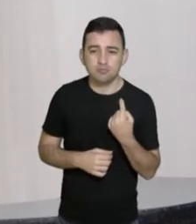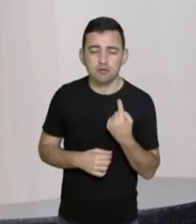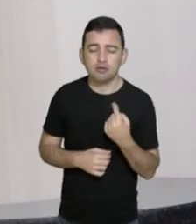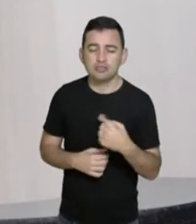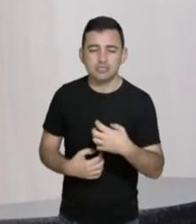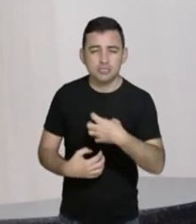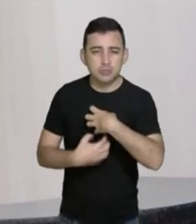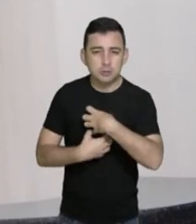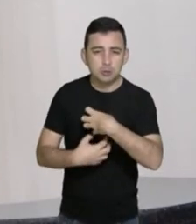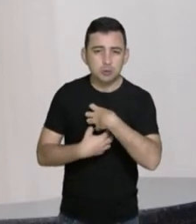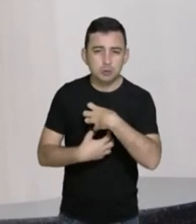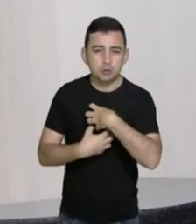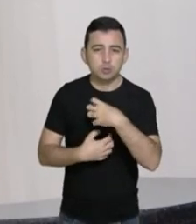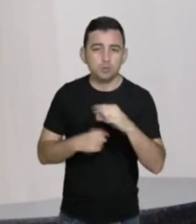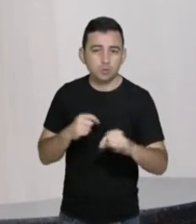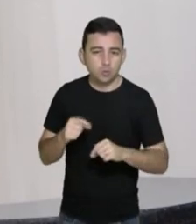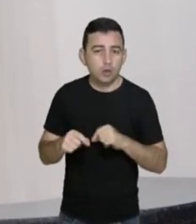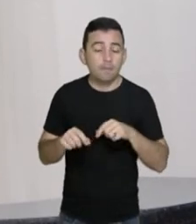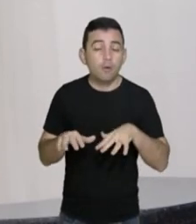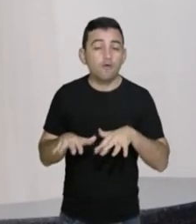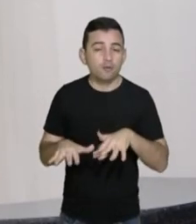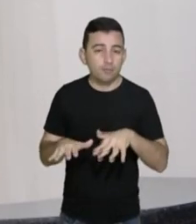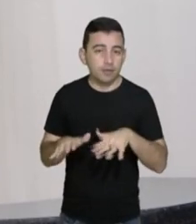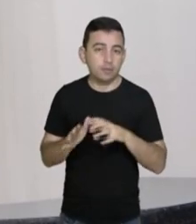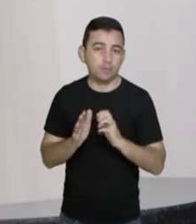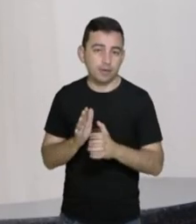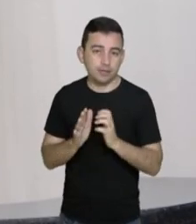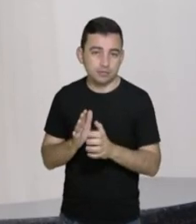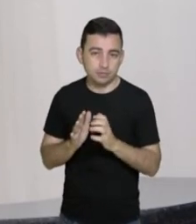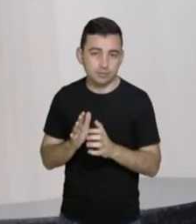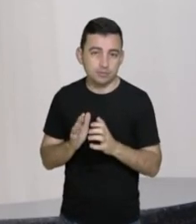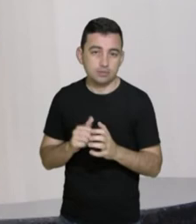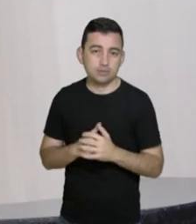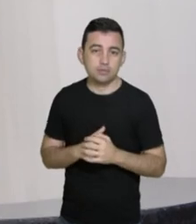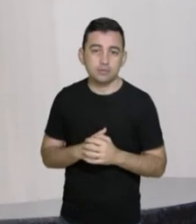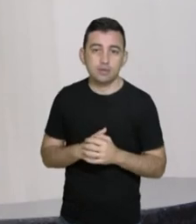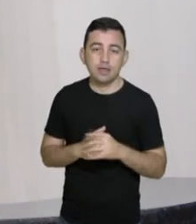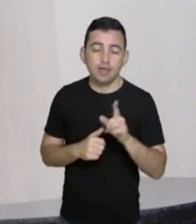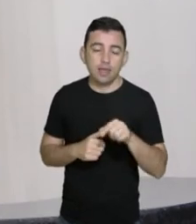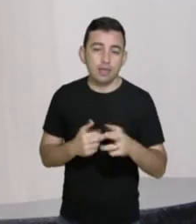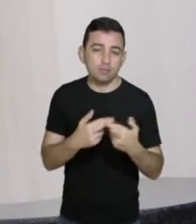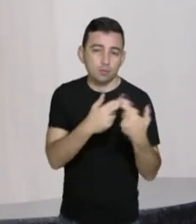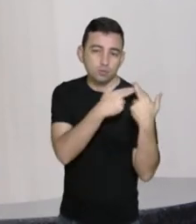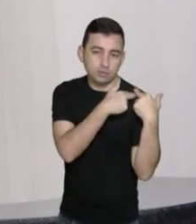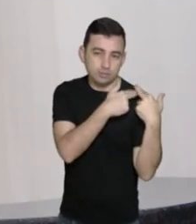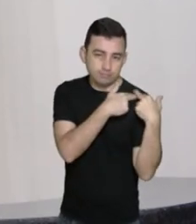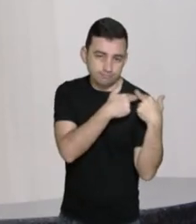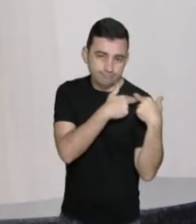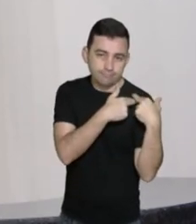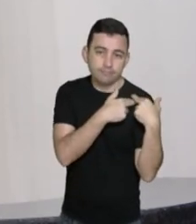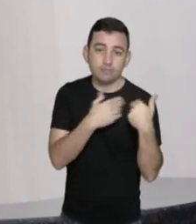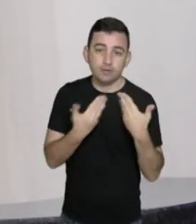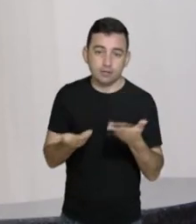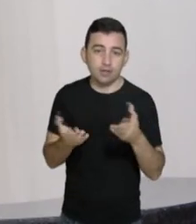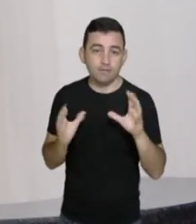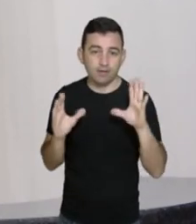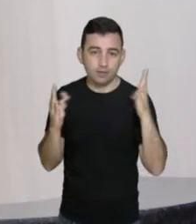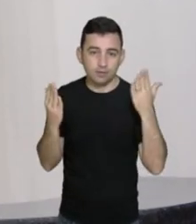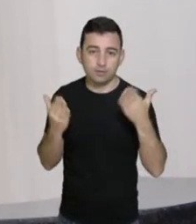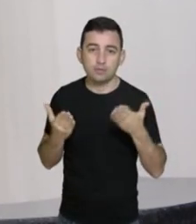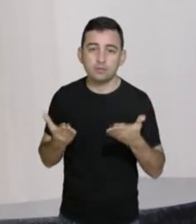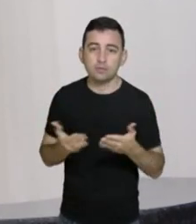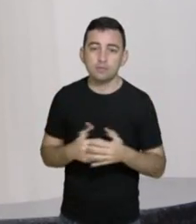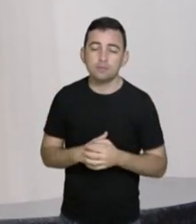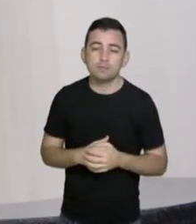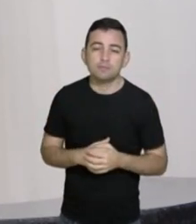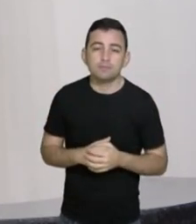sentimos o movimento partidário como o responsável pelo evento que se